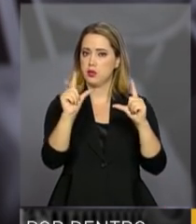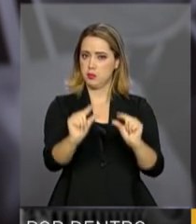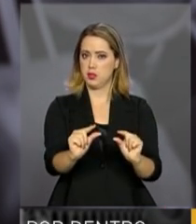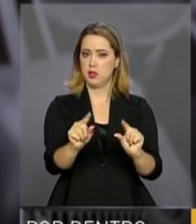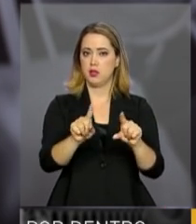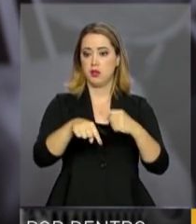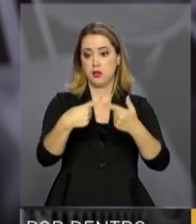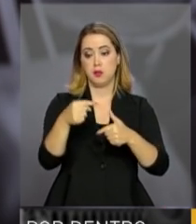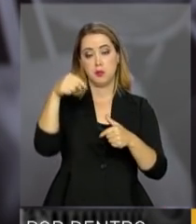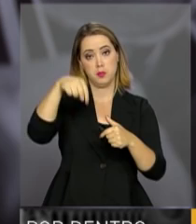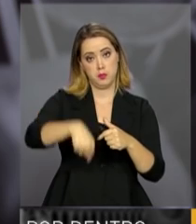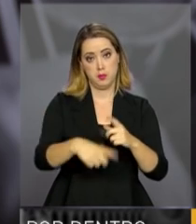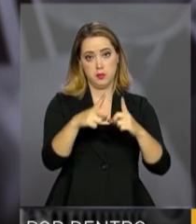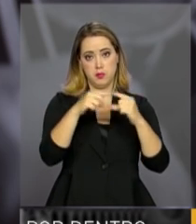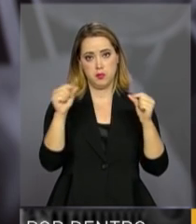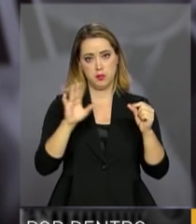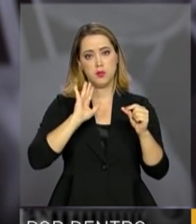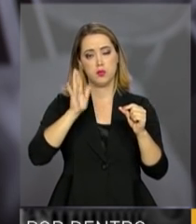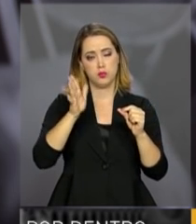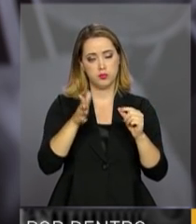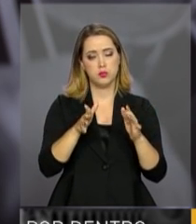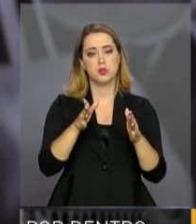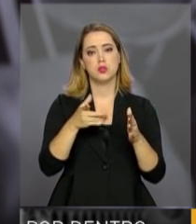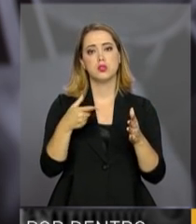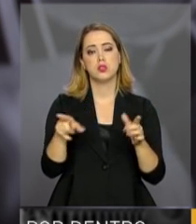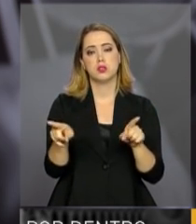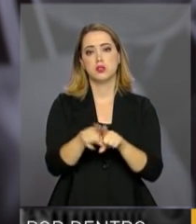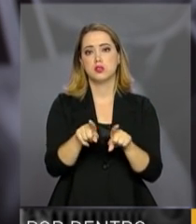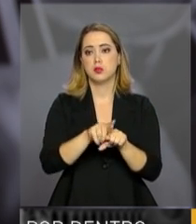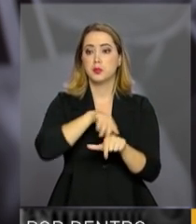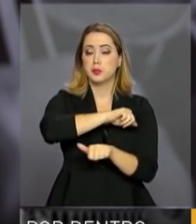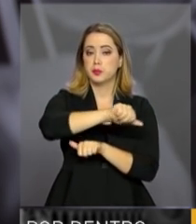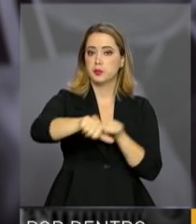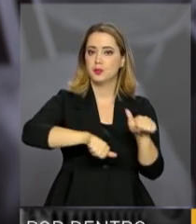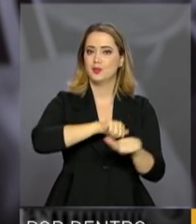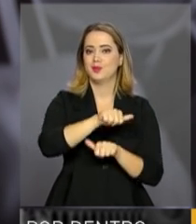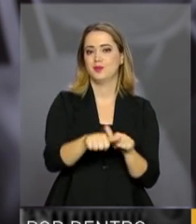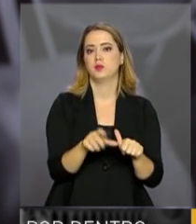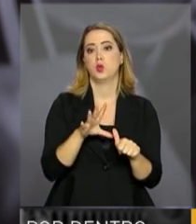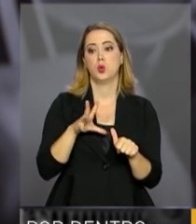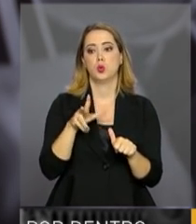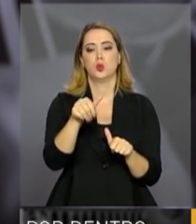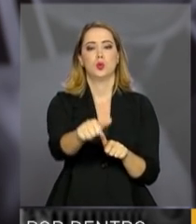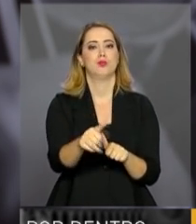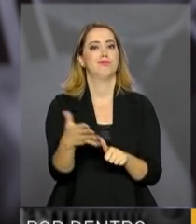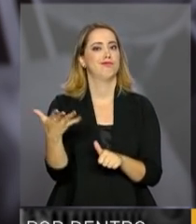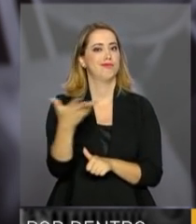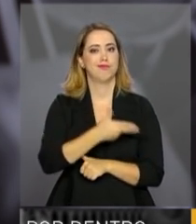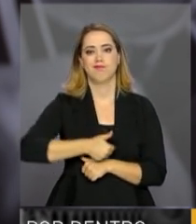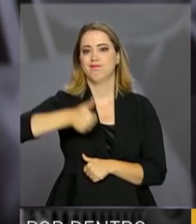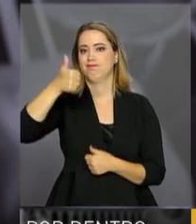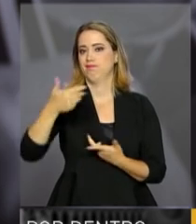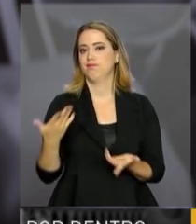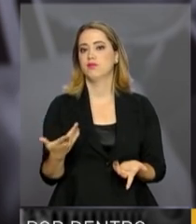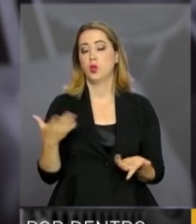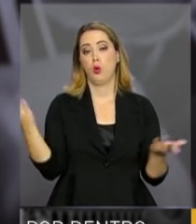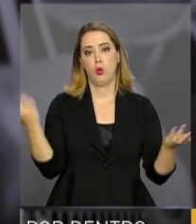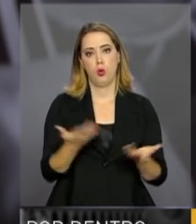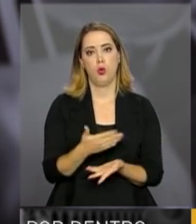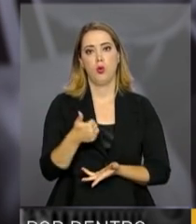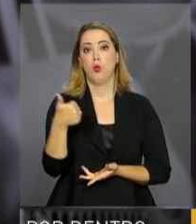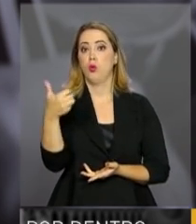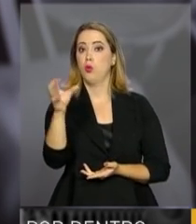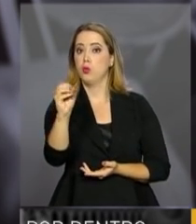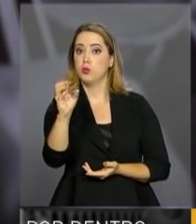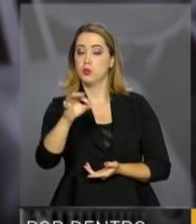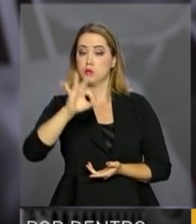Brasília, foi concluída algumas semanas atrás a migração com total sucesso. Hoje,